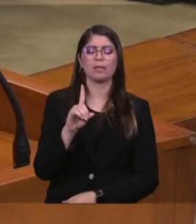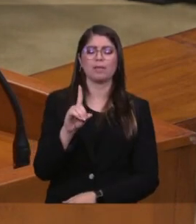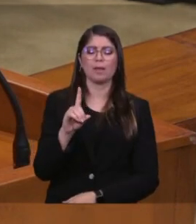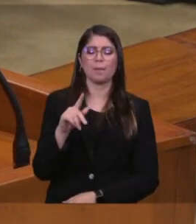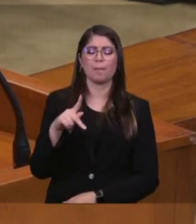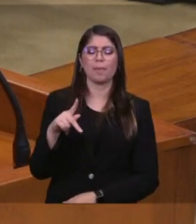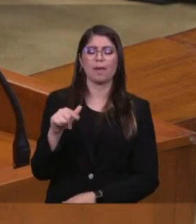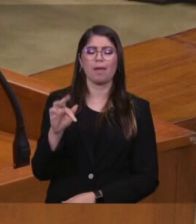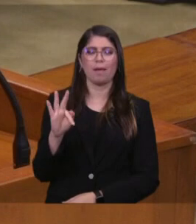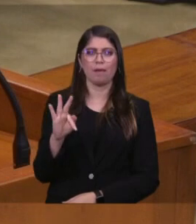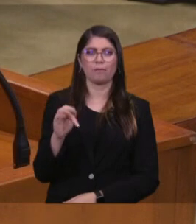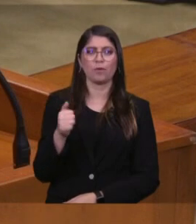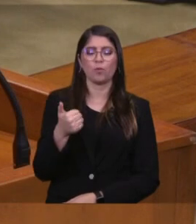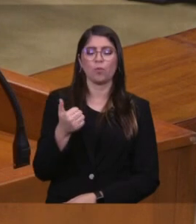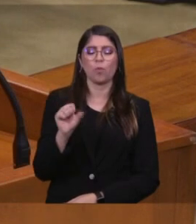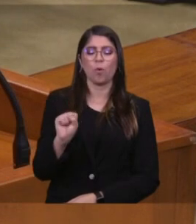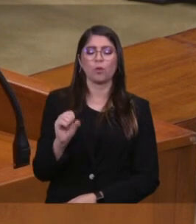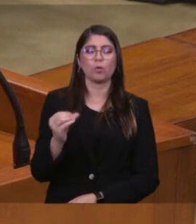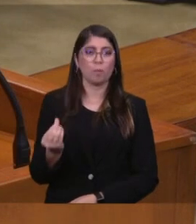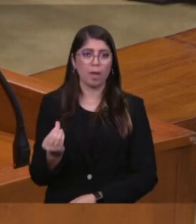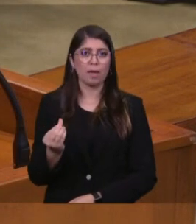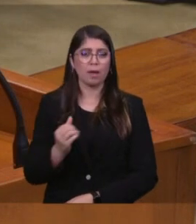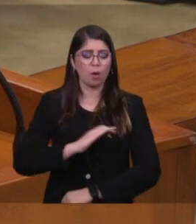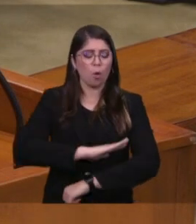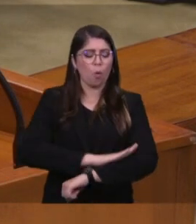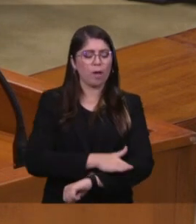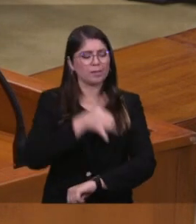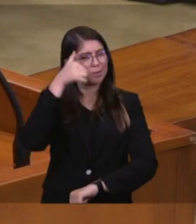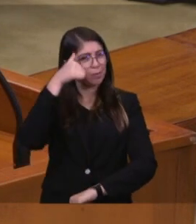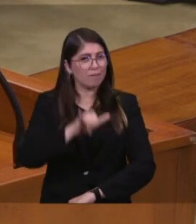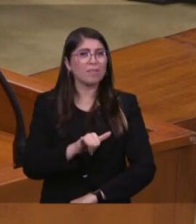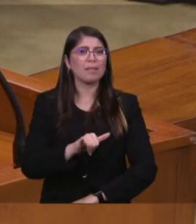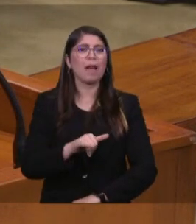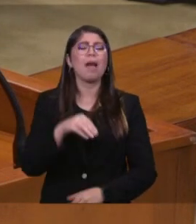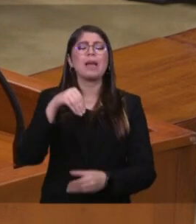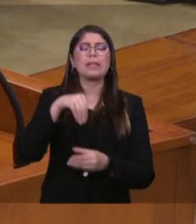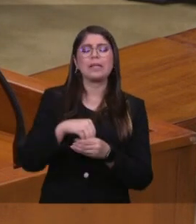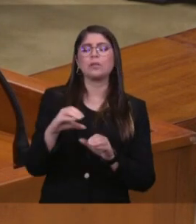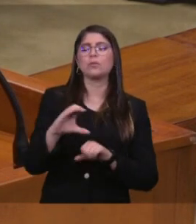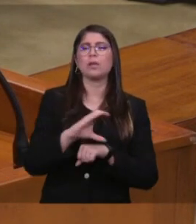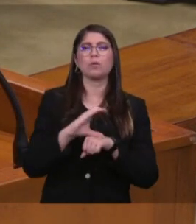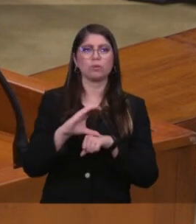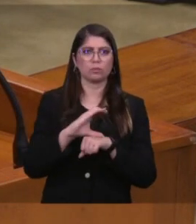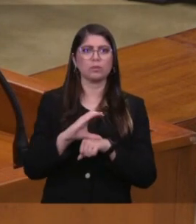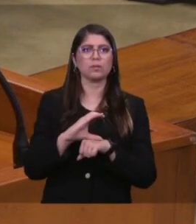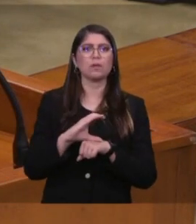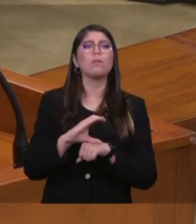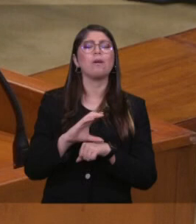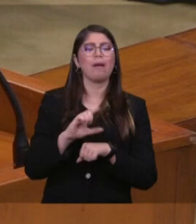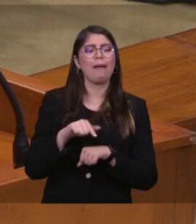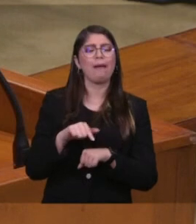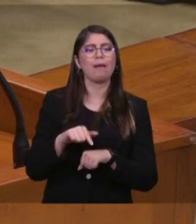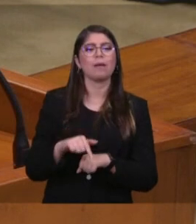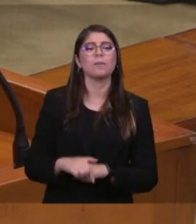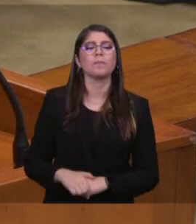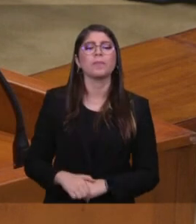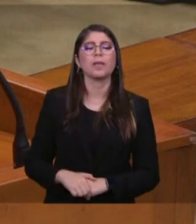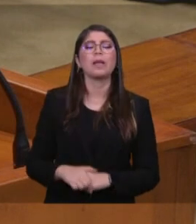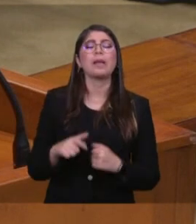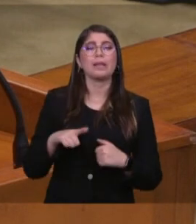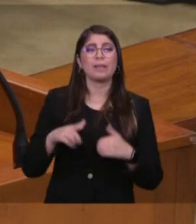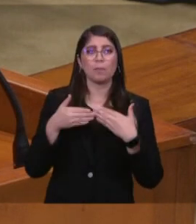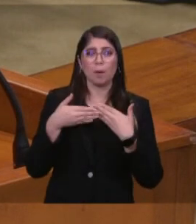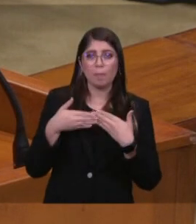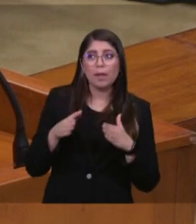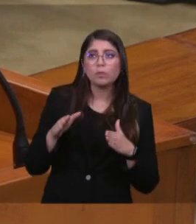o princípio do antirracismo como norma jurídica implícita no texto constitucional. A ADPF 186 estabeleceu uma